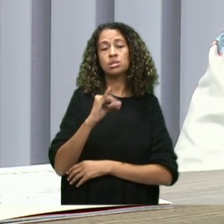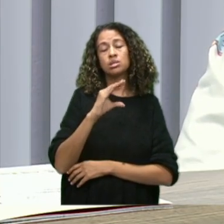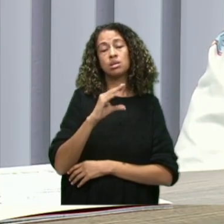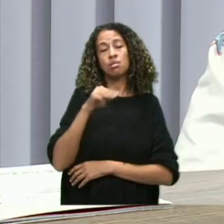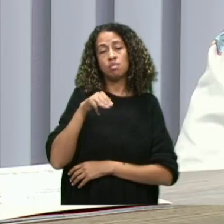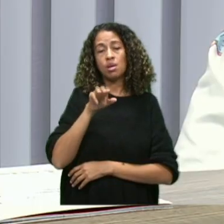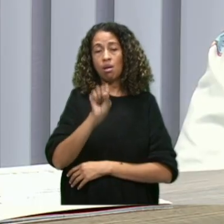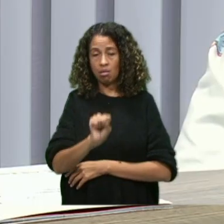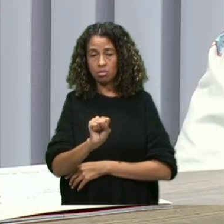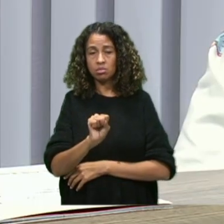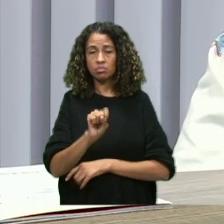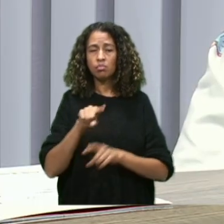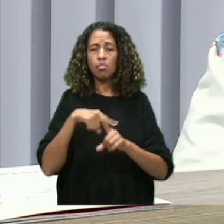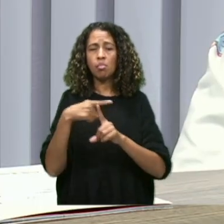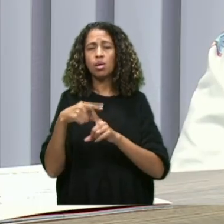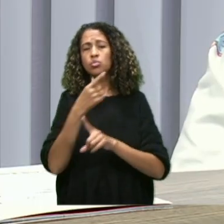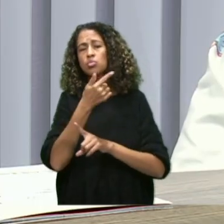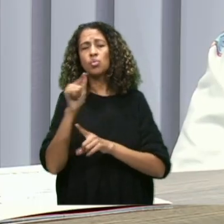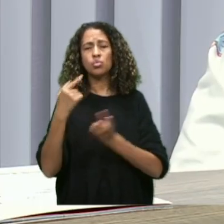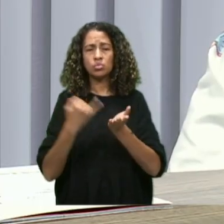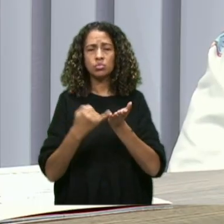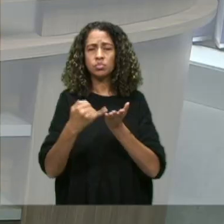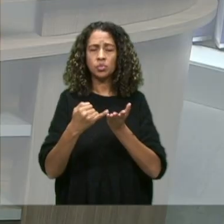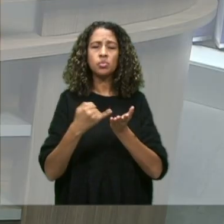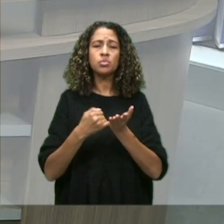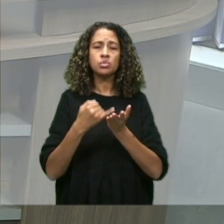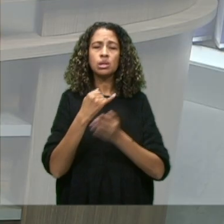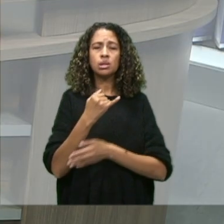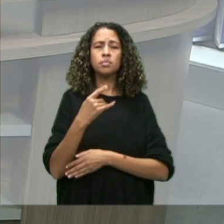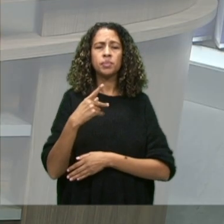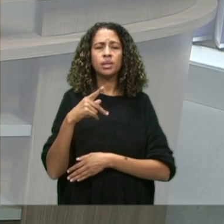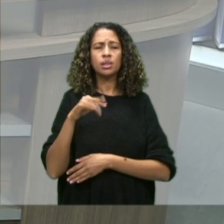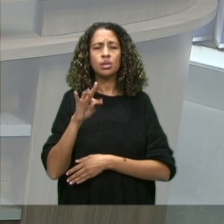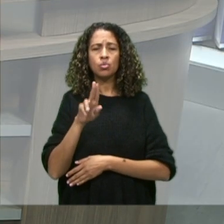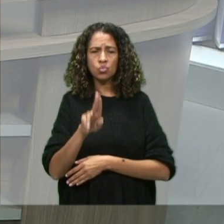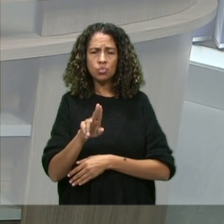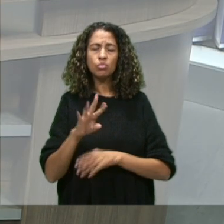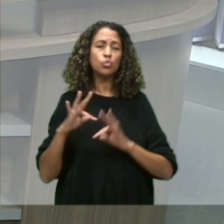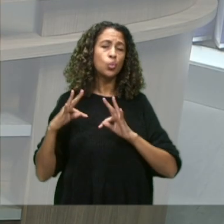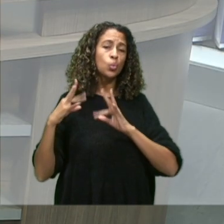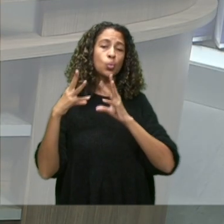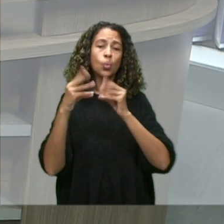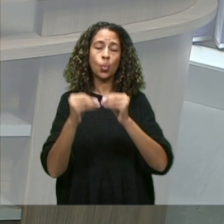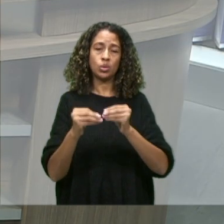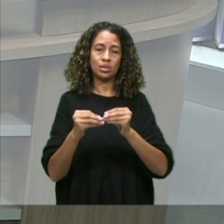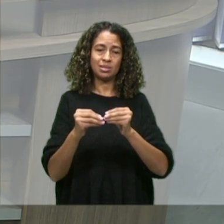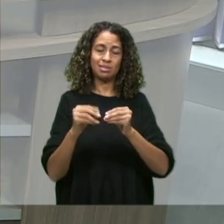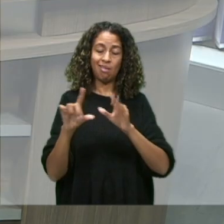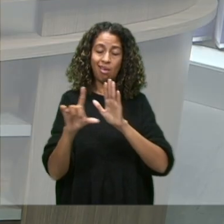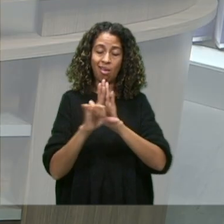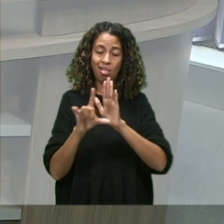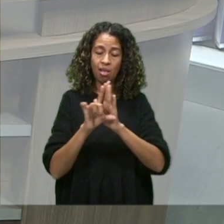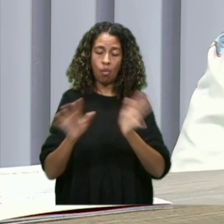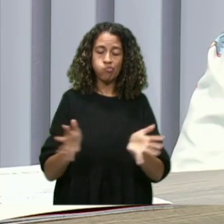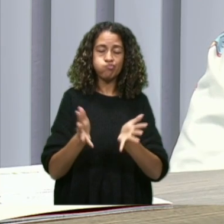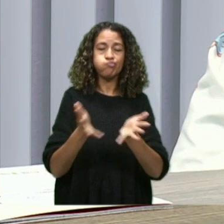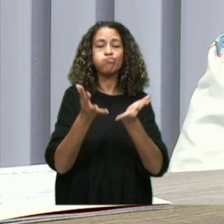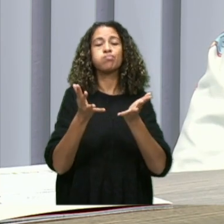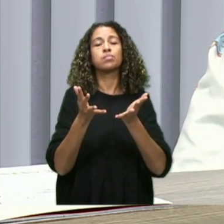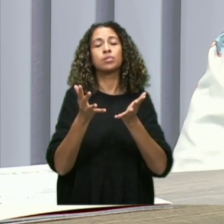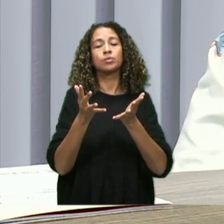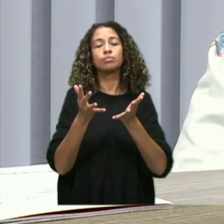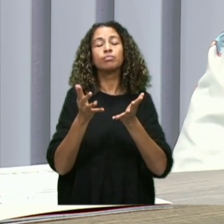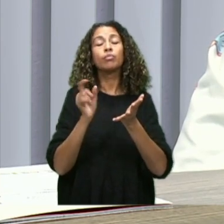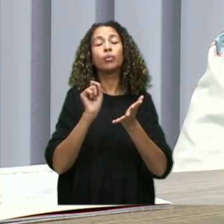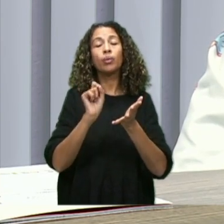Tem outras também, né? Via IPTU. Então, todas as leis de incentivo, né,